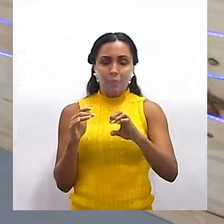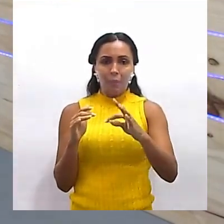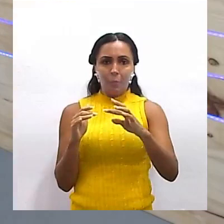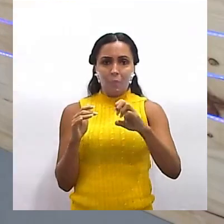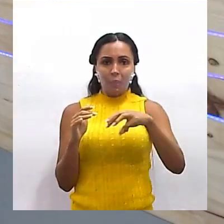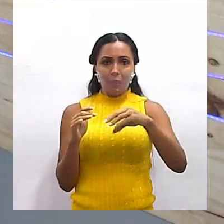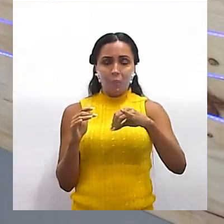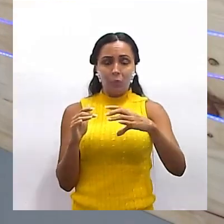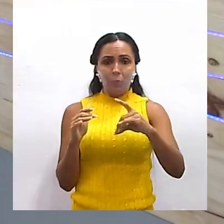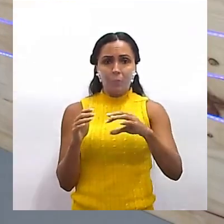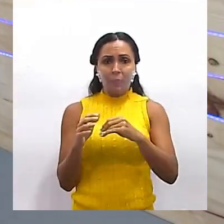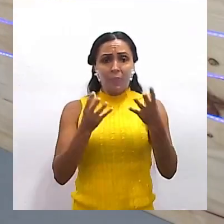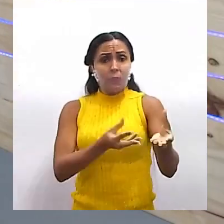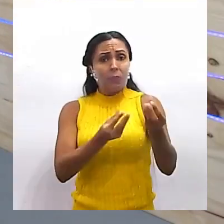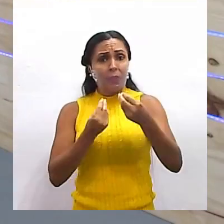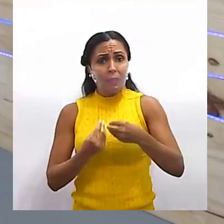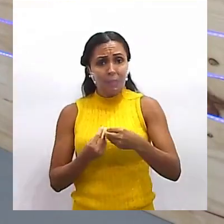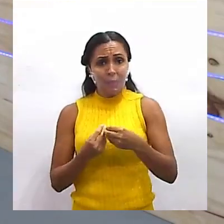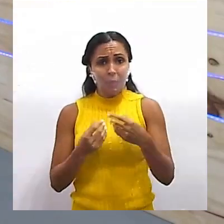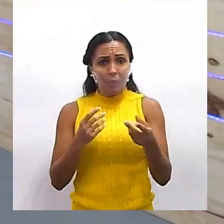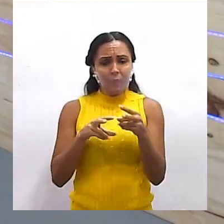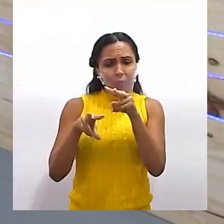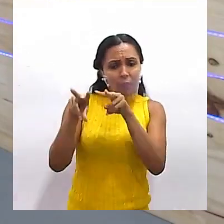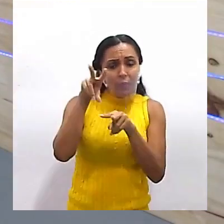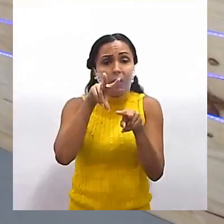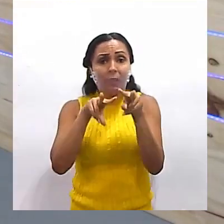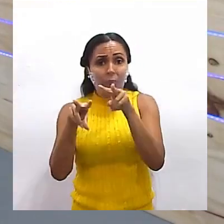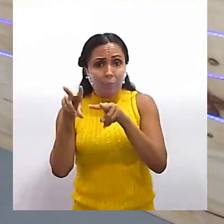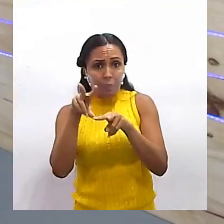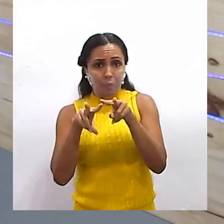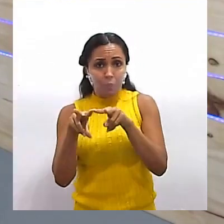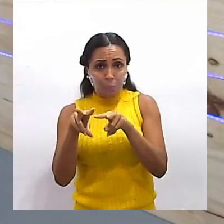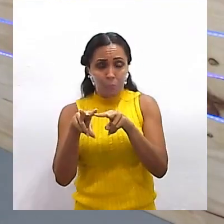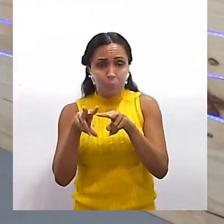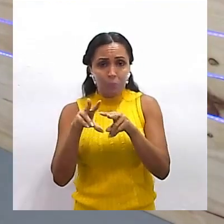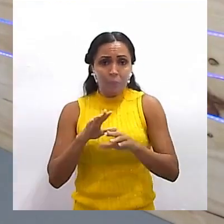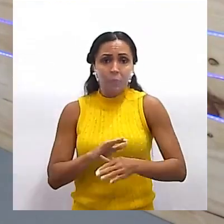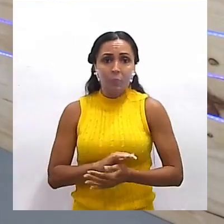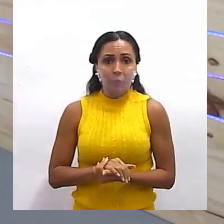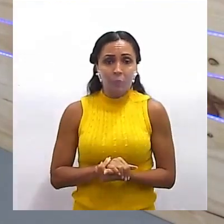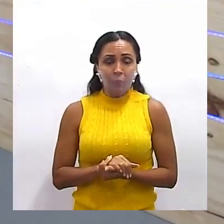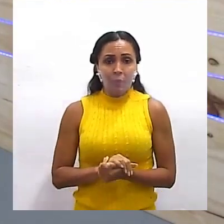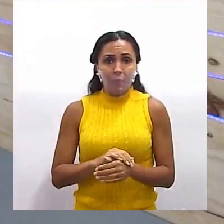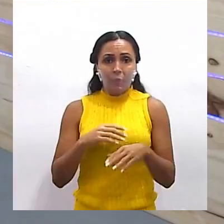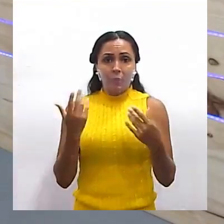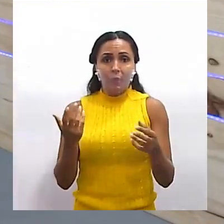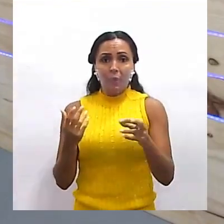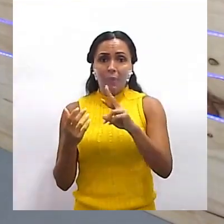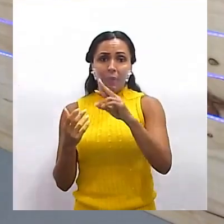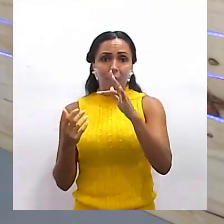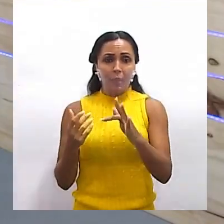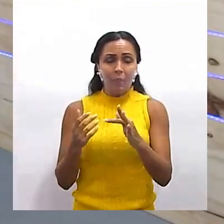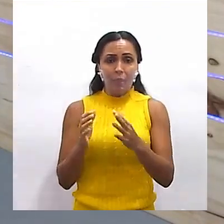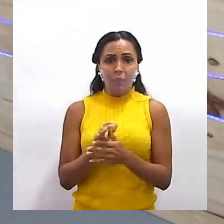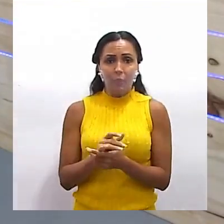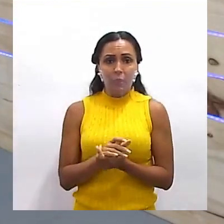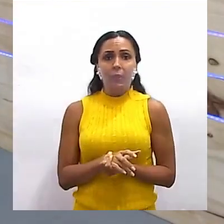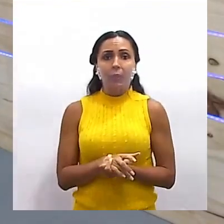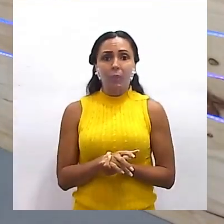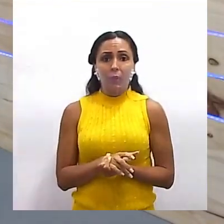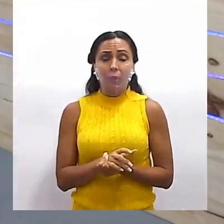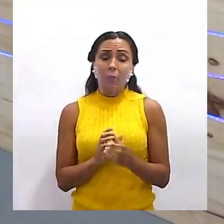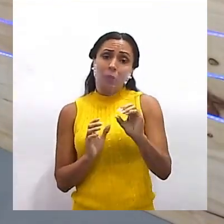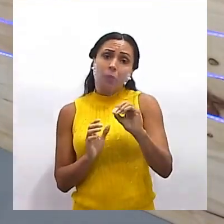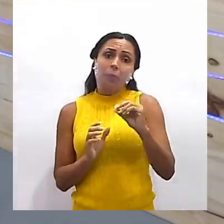carga, que ela vai estar ou em conferência, se não for através do RF, do barcode, para ser de forma automática, ou